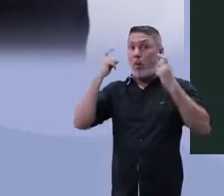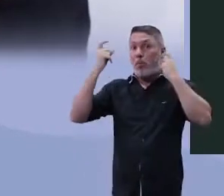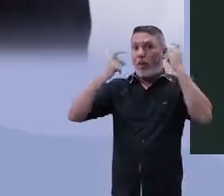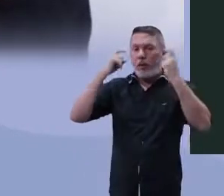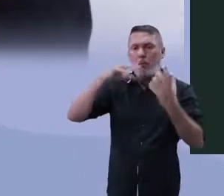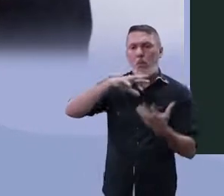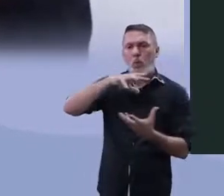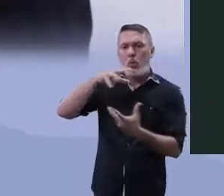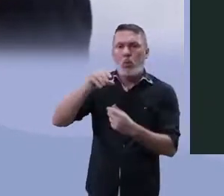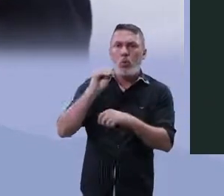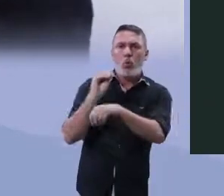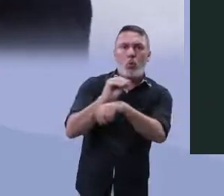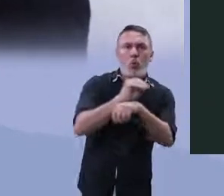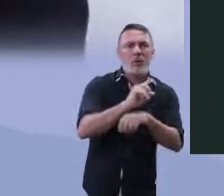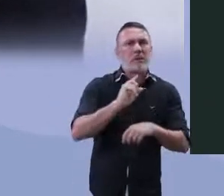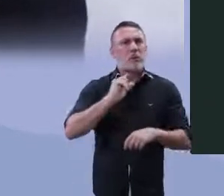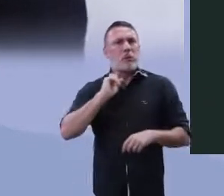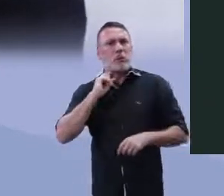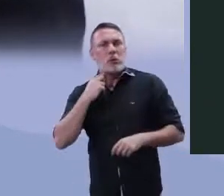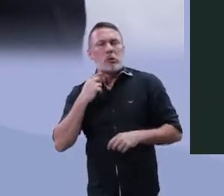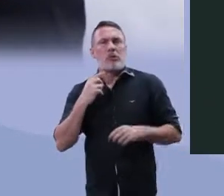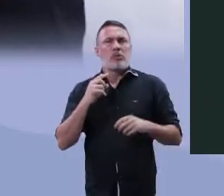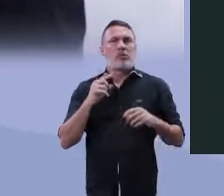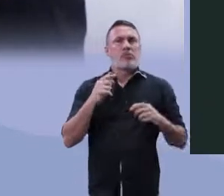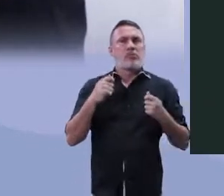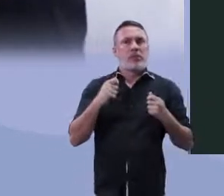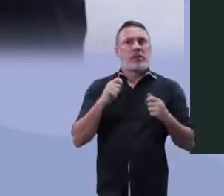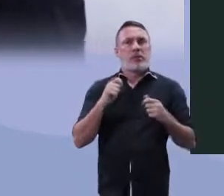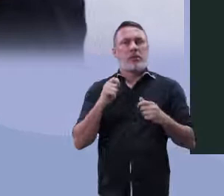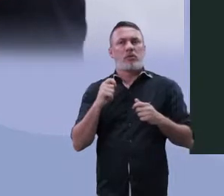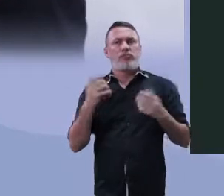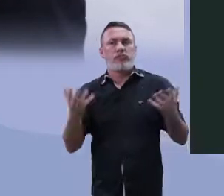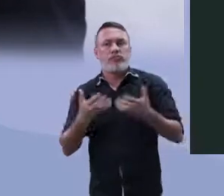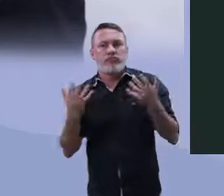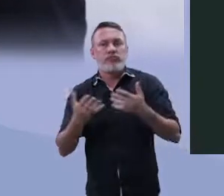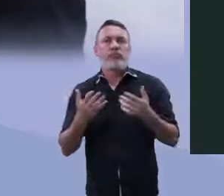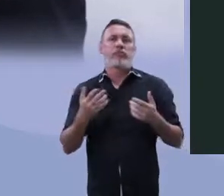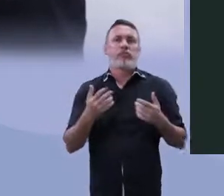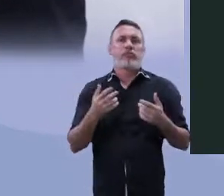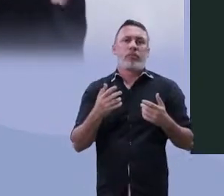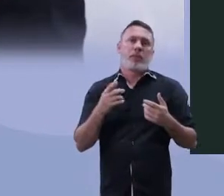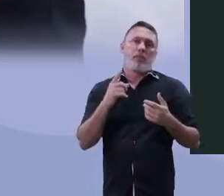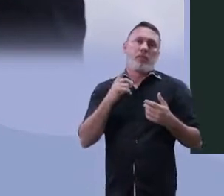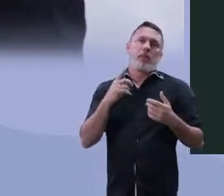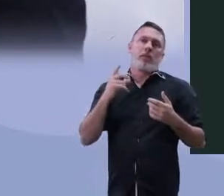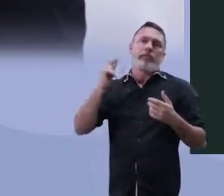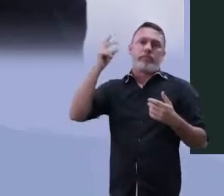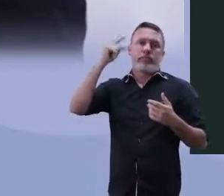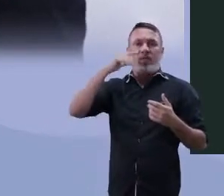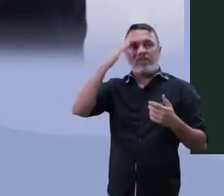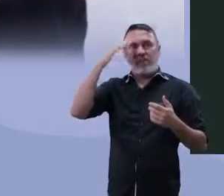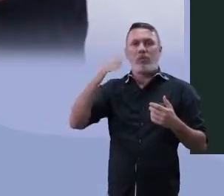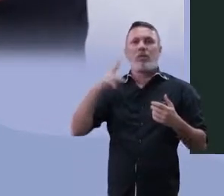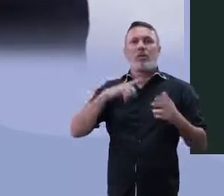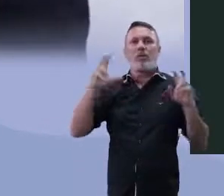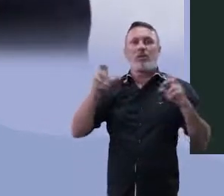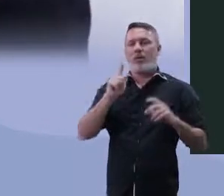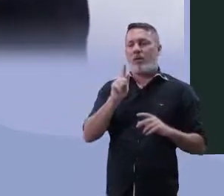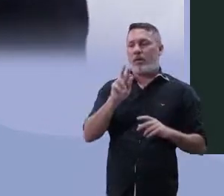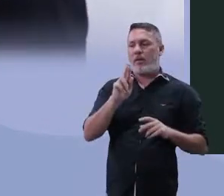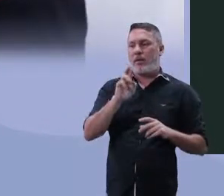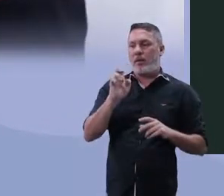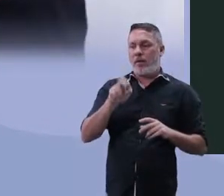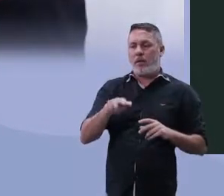planeta Terra. Né? Então, é uma característica desses movimentos, e, como eu falei, um dos maiores expoentes, até por ser o mais antigo,